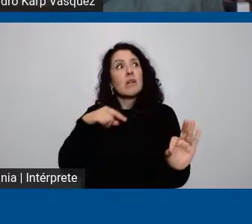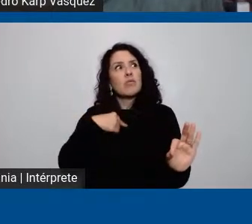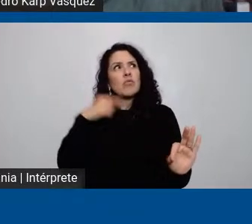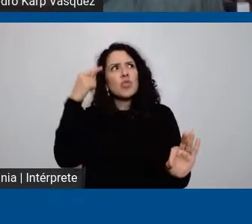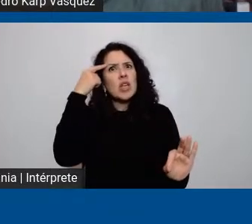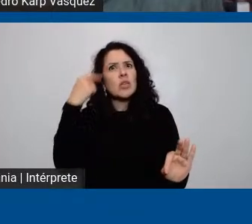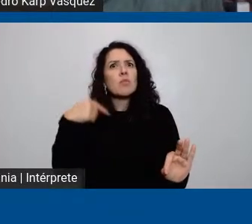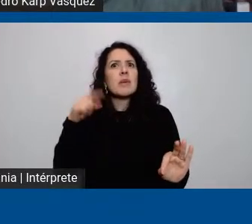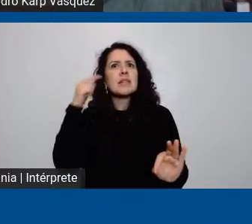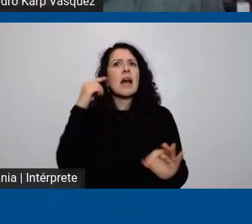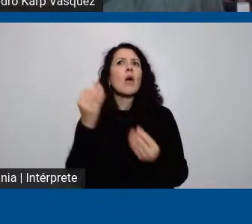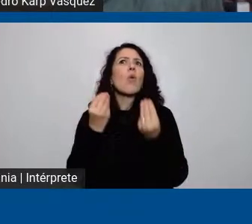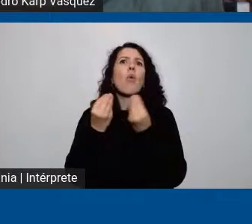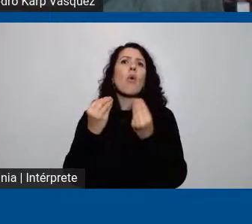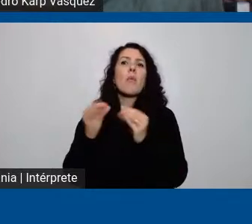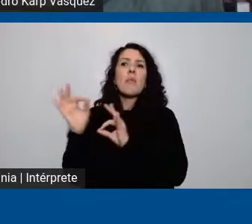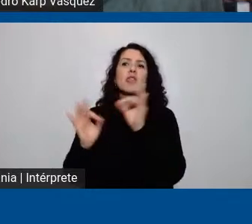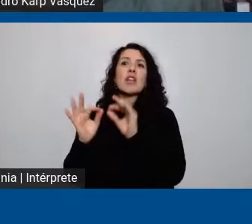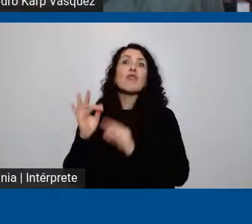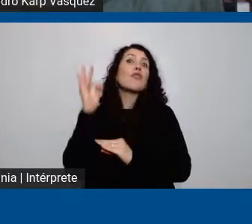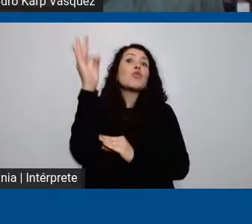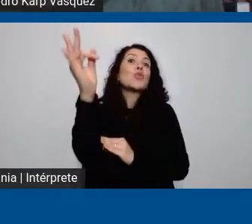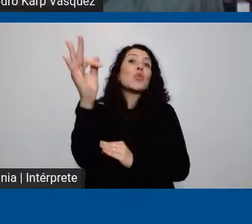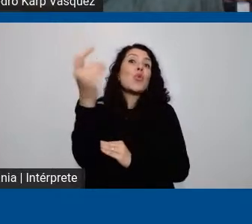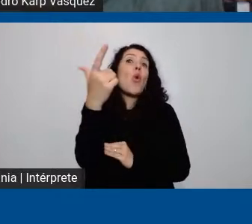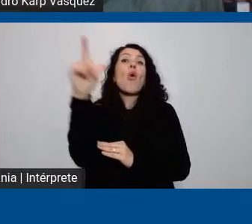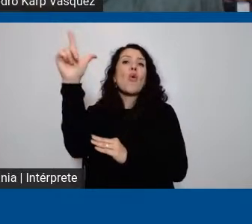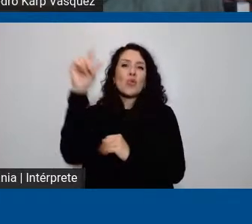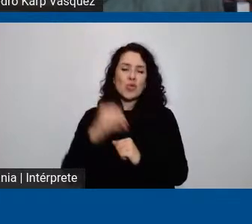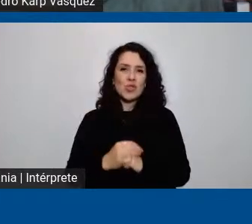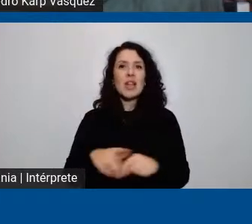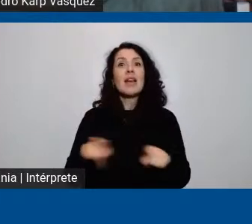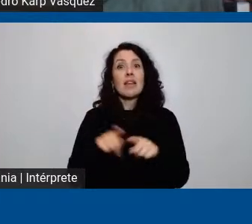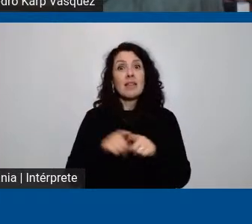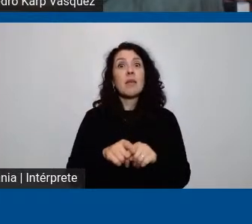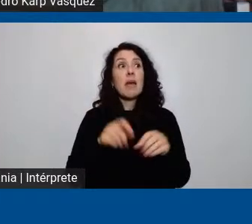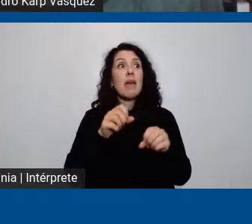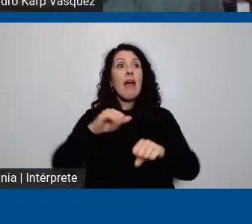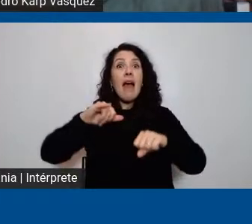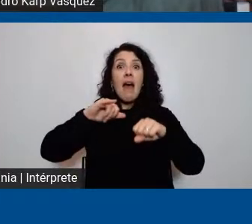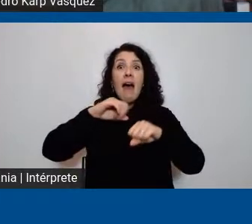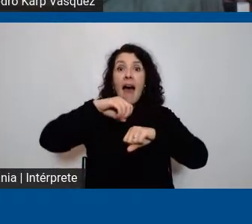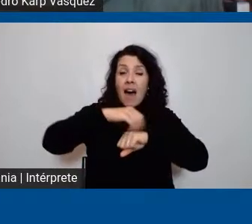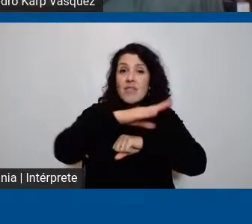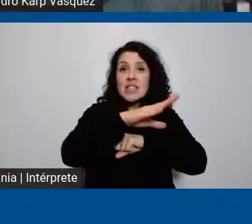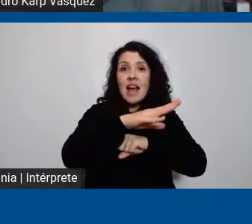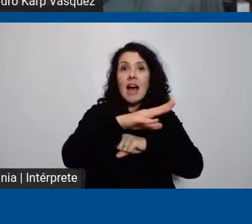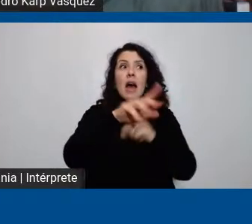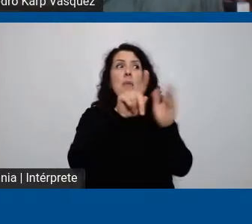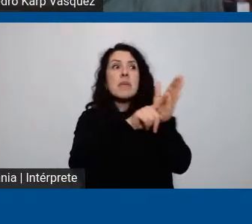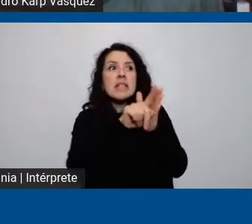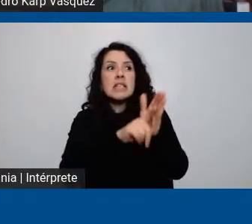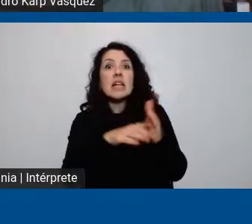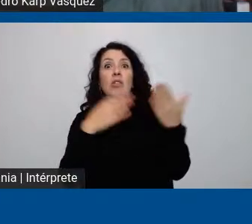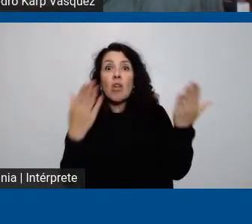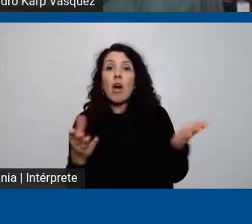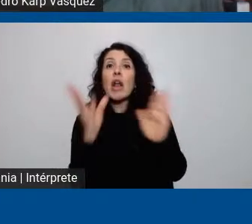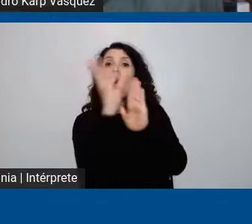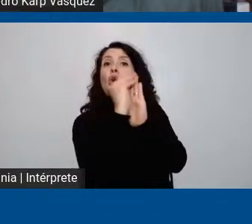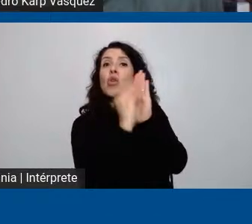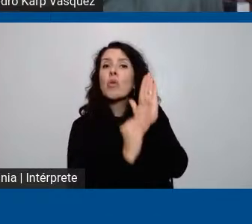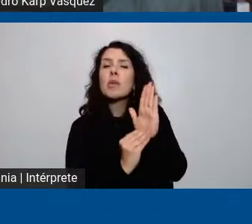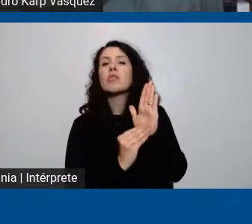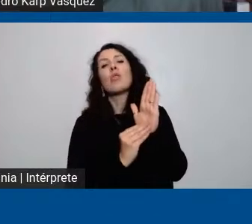em futuros projetos e dizer para os pesquisadores interessados, né, um pouco do conteúdo dessa